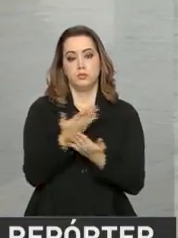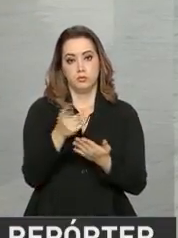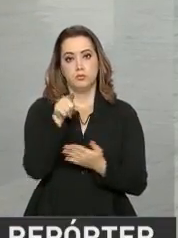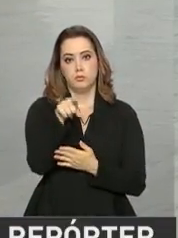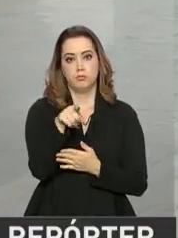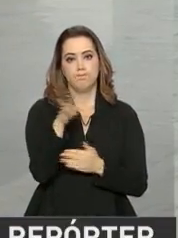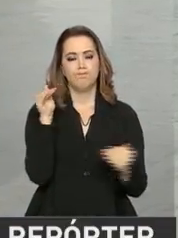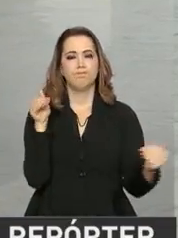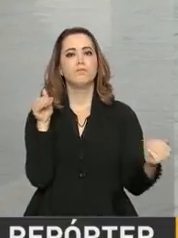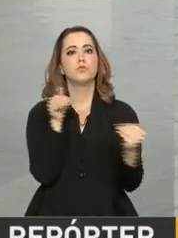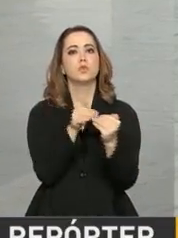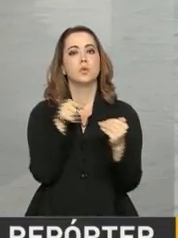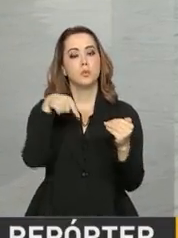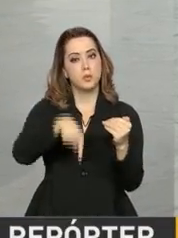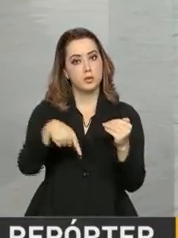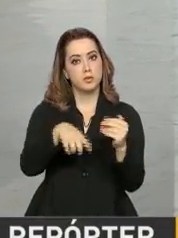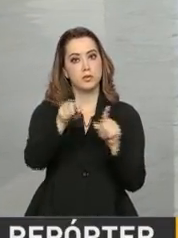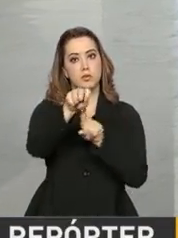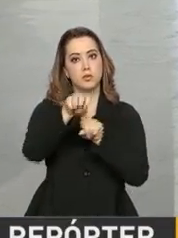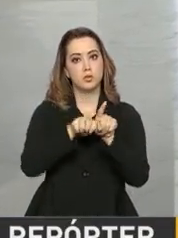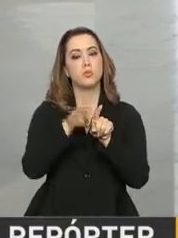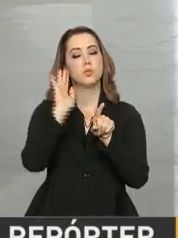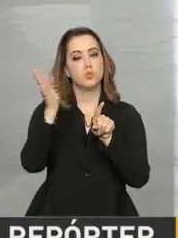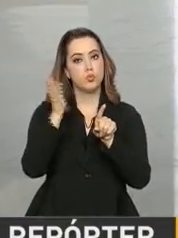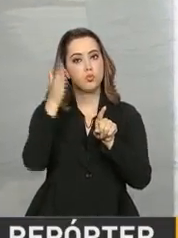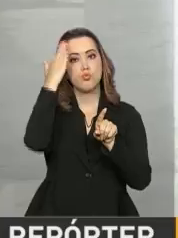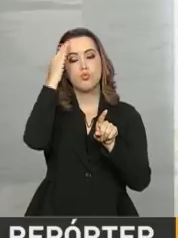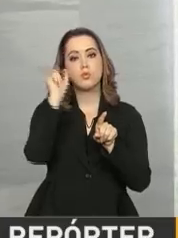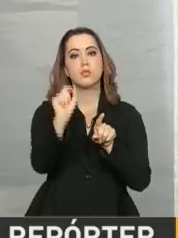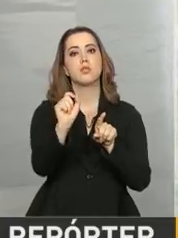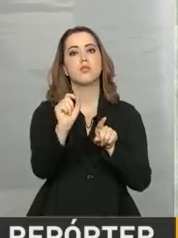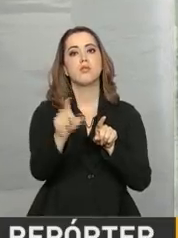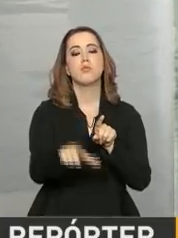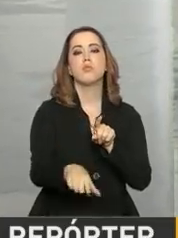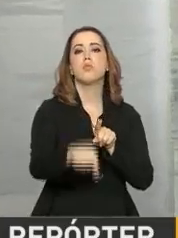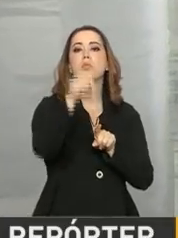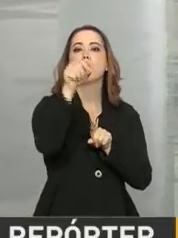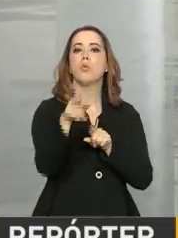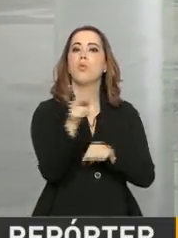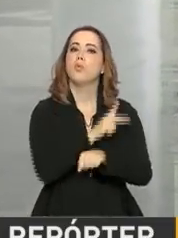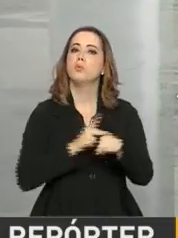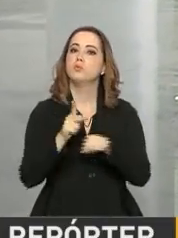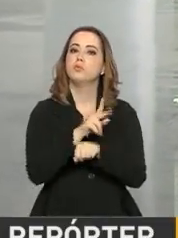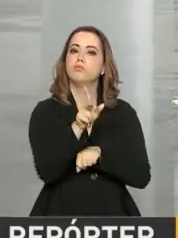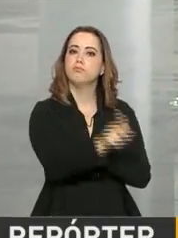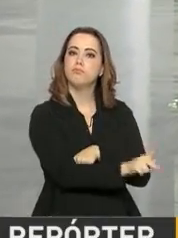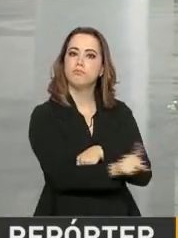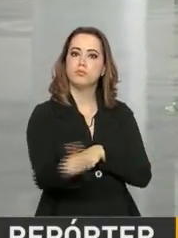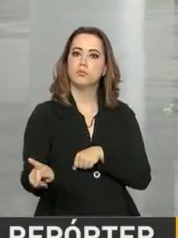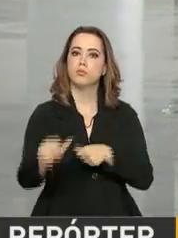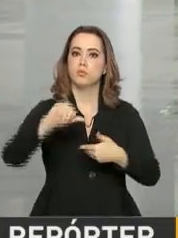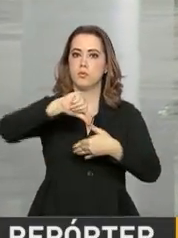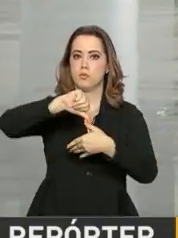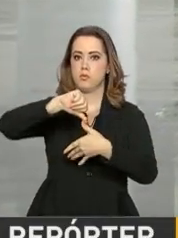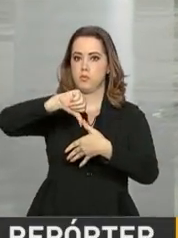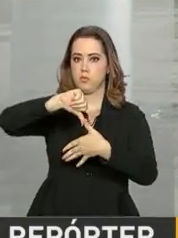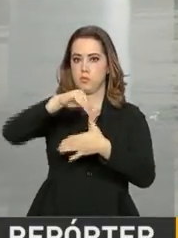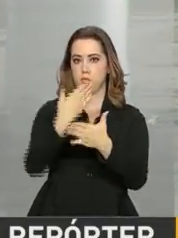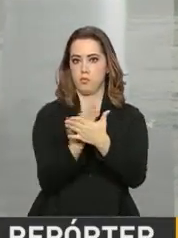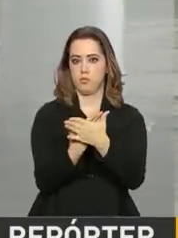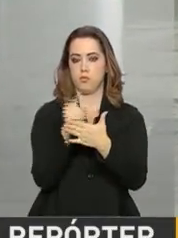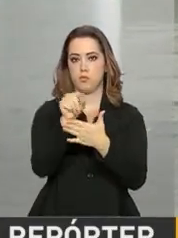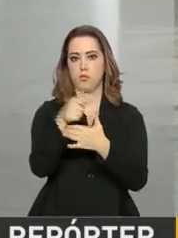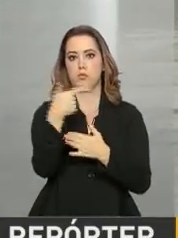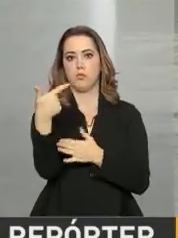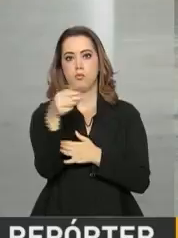é chegar até o fim deste mês com uma definição sobre a presidência do mercu no dia 29 Está prevista mais uma